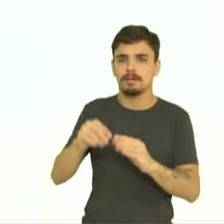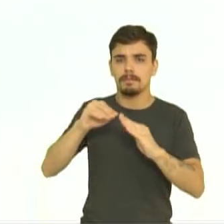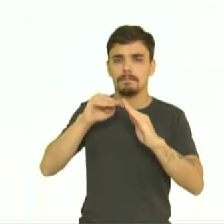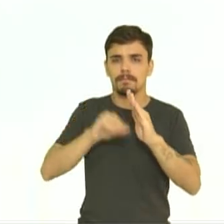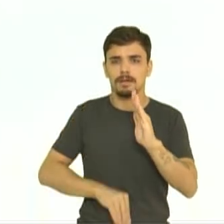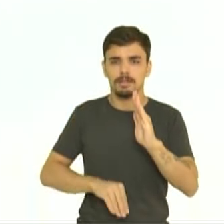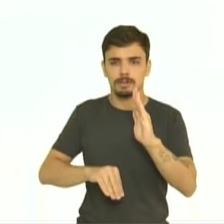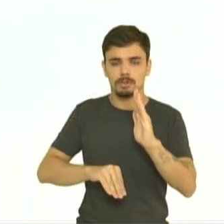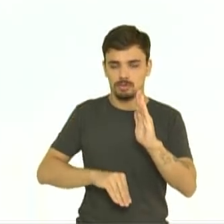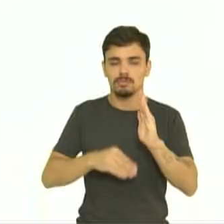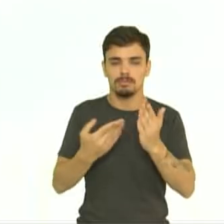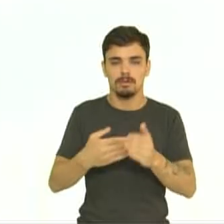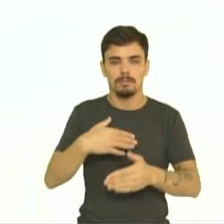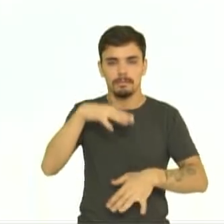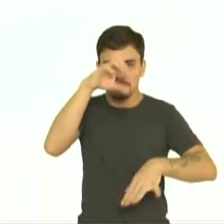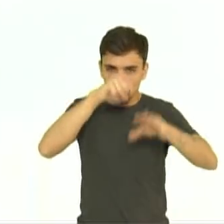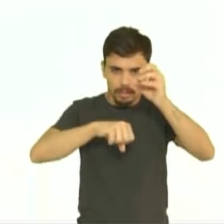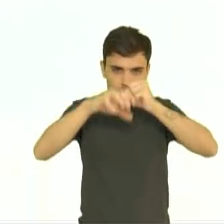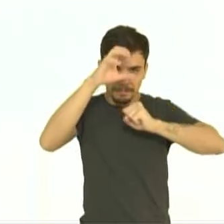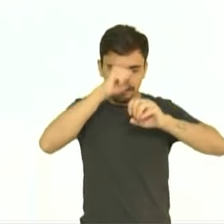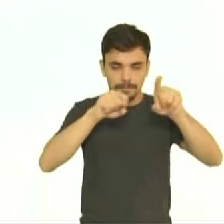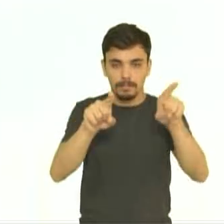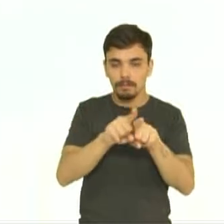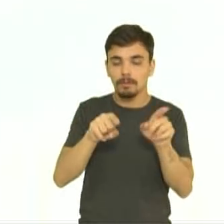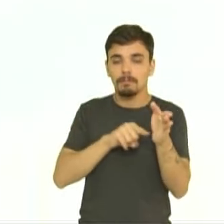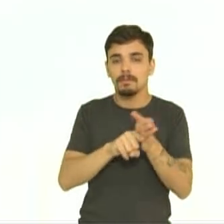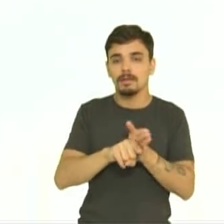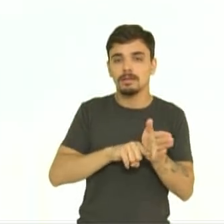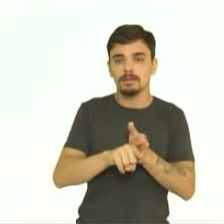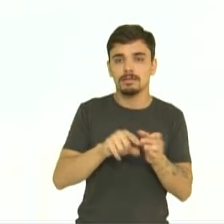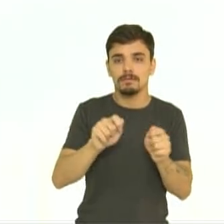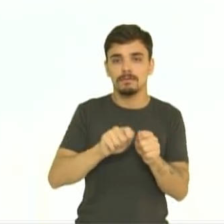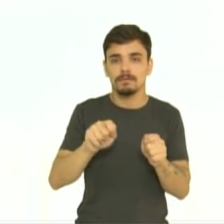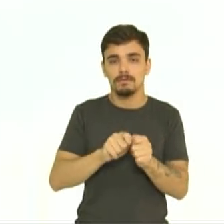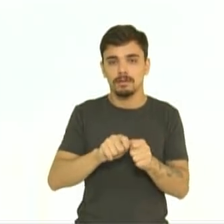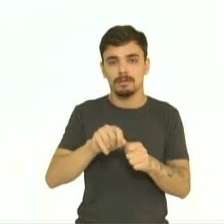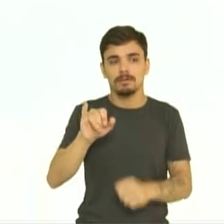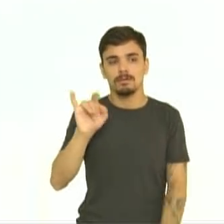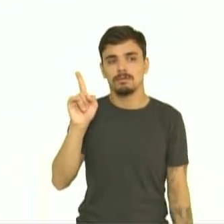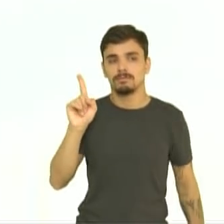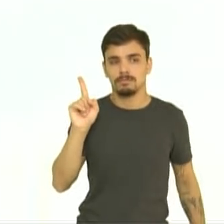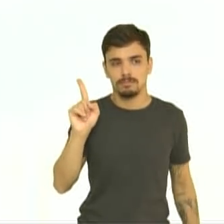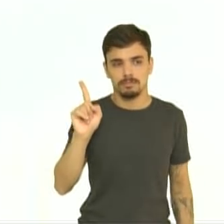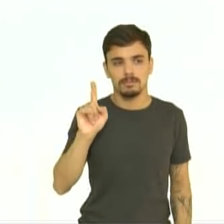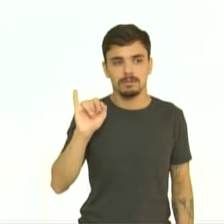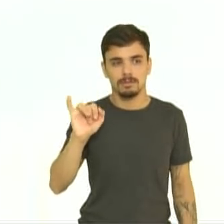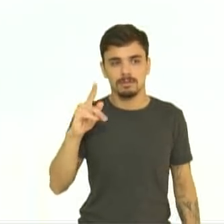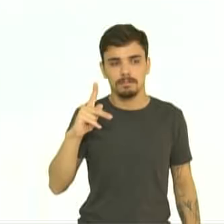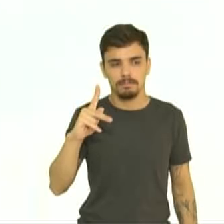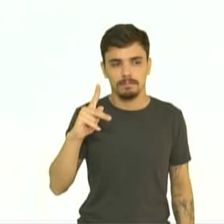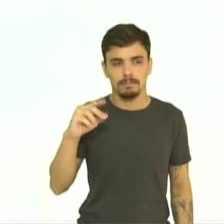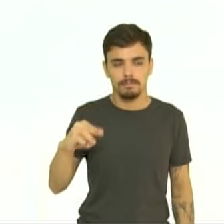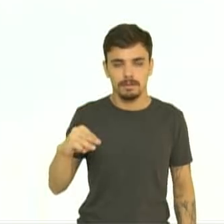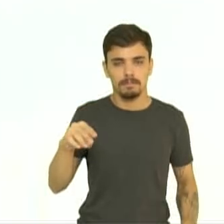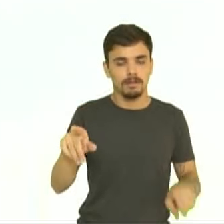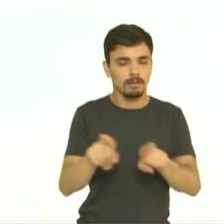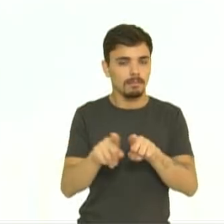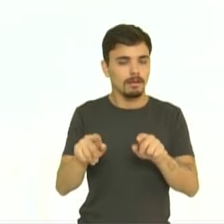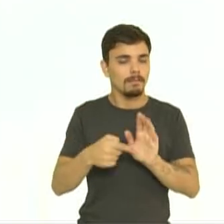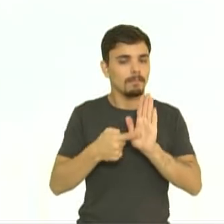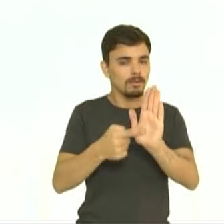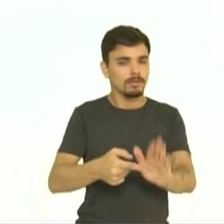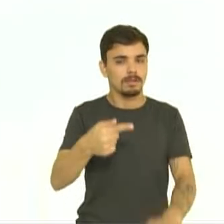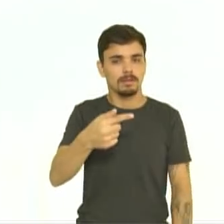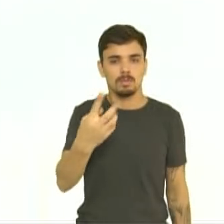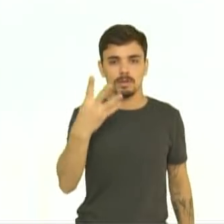de aprendizagem. Uma pesquisa realizada pelo Instituto Paulo Montenegro revelou que 74%